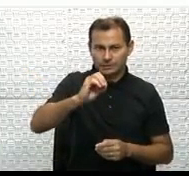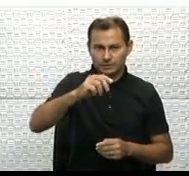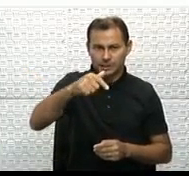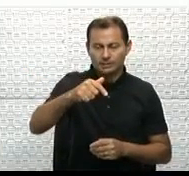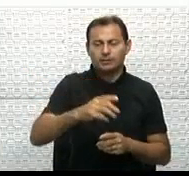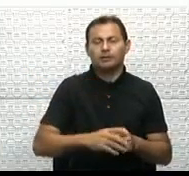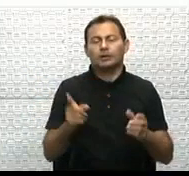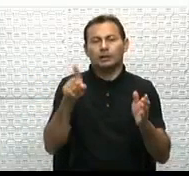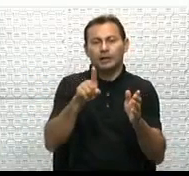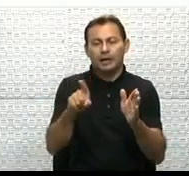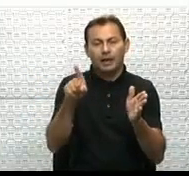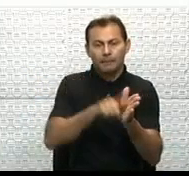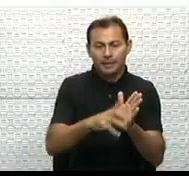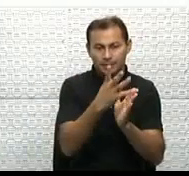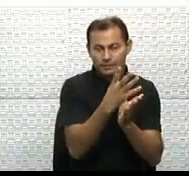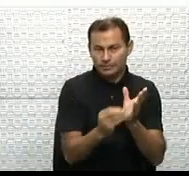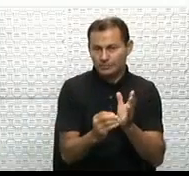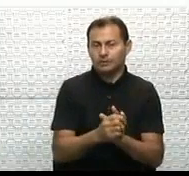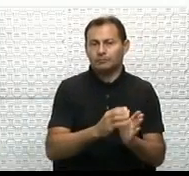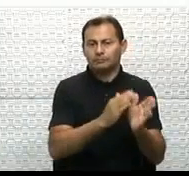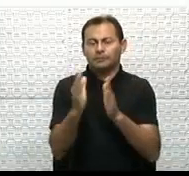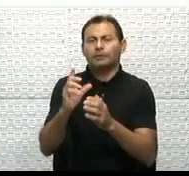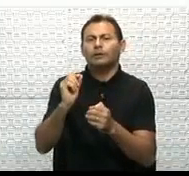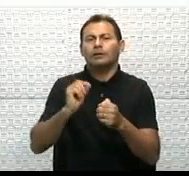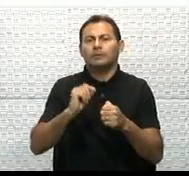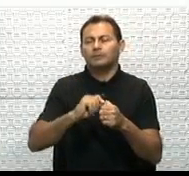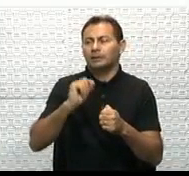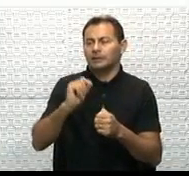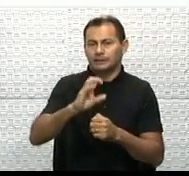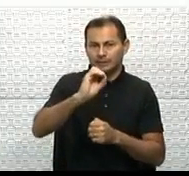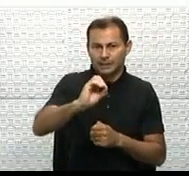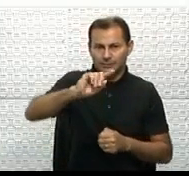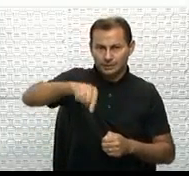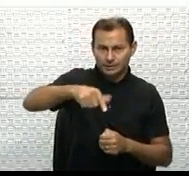0,707 apenas repetir. E no passo seguinte, o que foi feito?